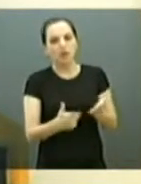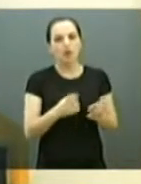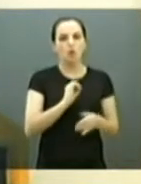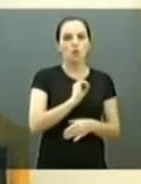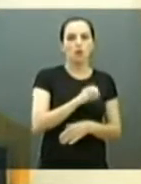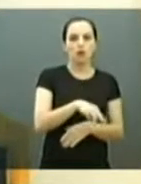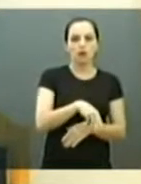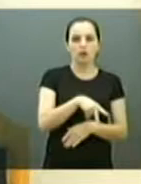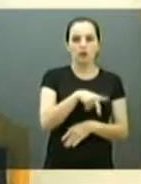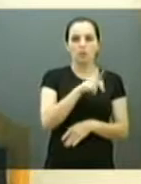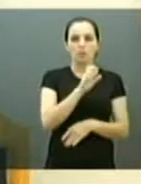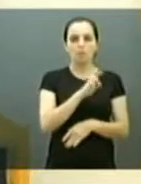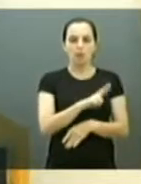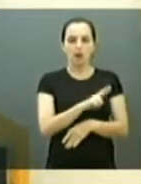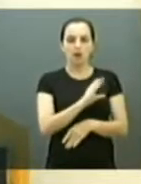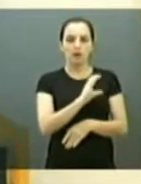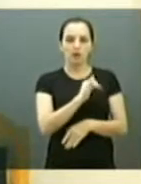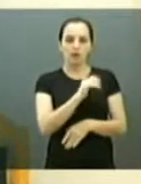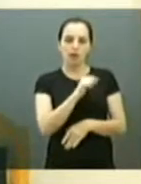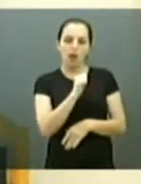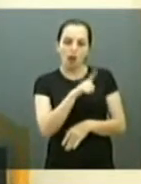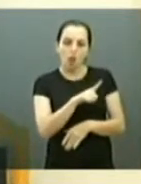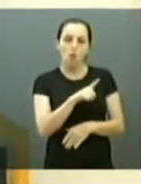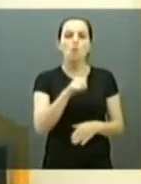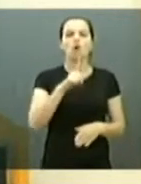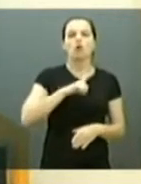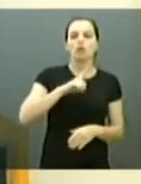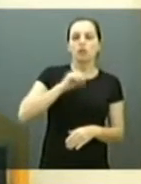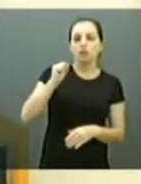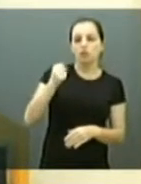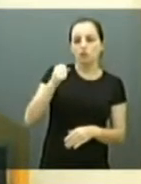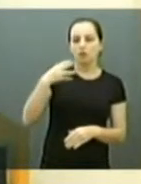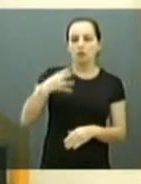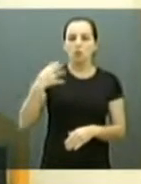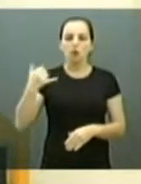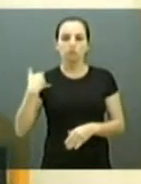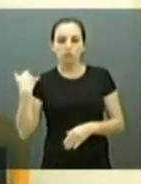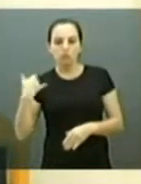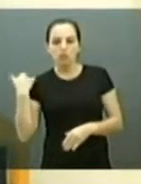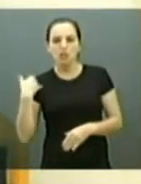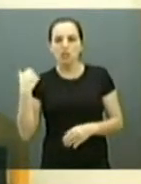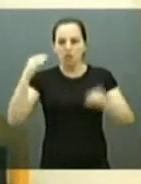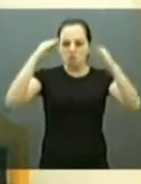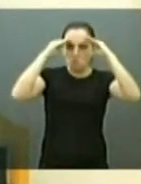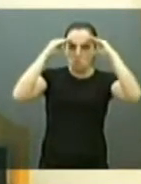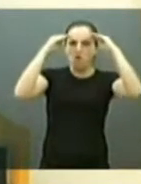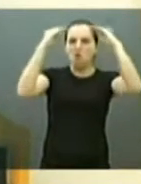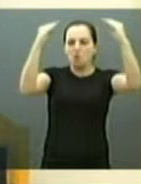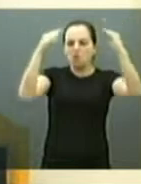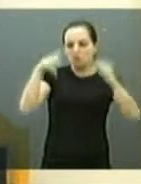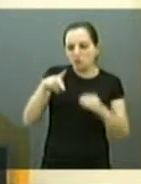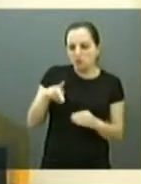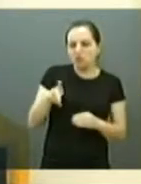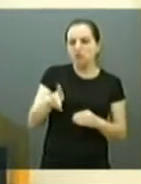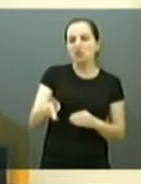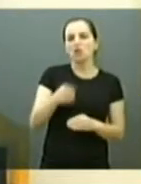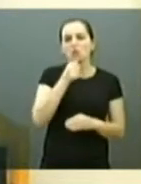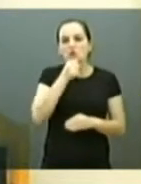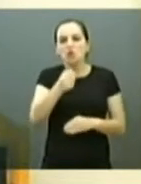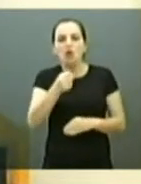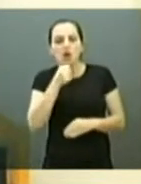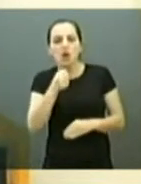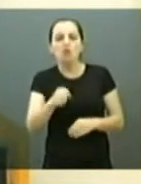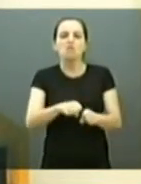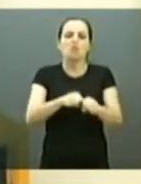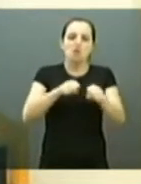décadas. É um jornal que tem 84 anos, tem o mais profundo respeito, sempre teve jornalistas